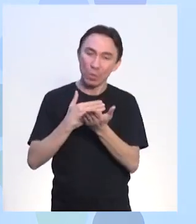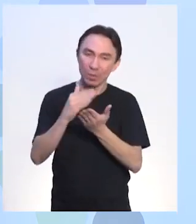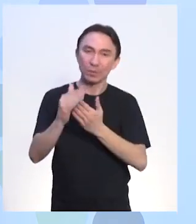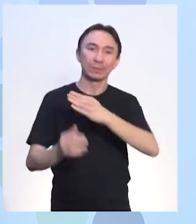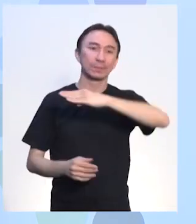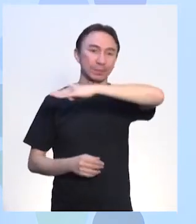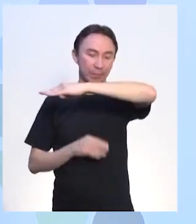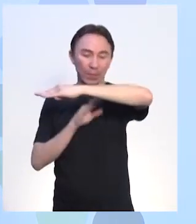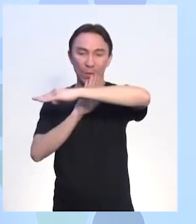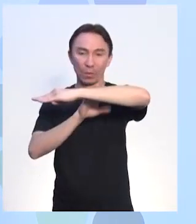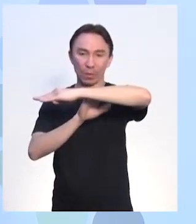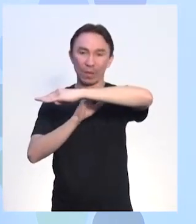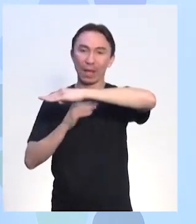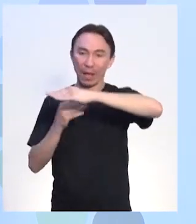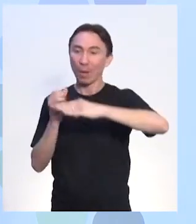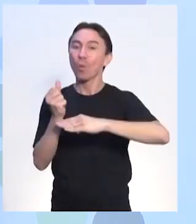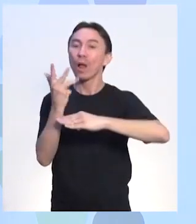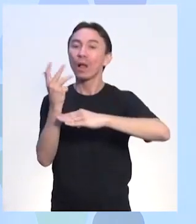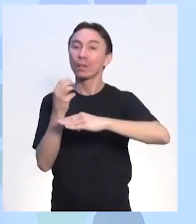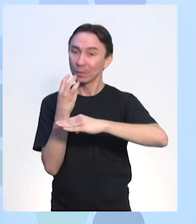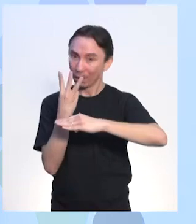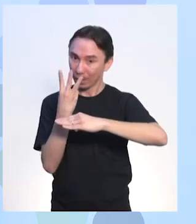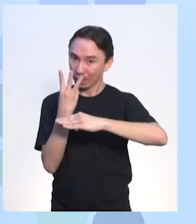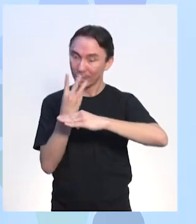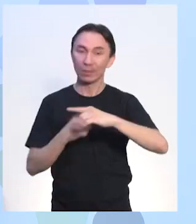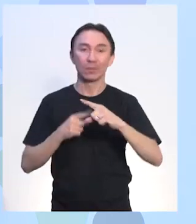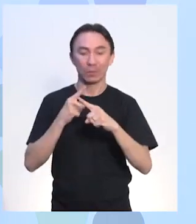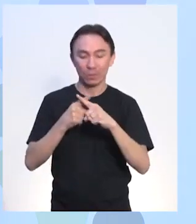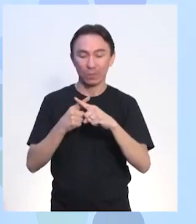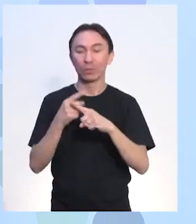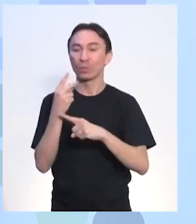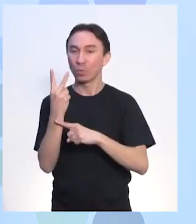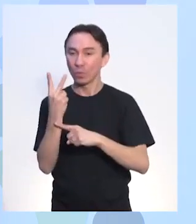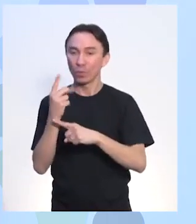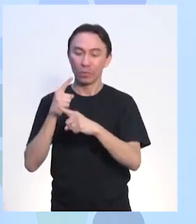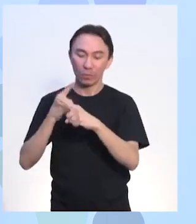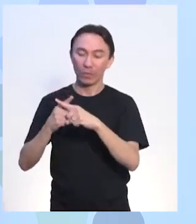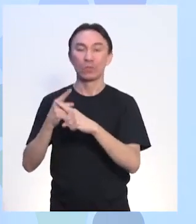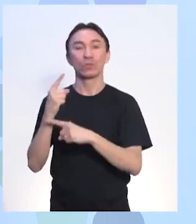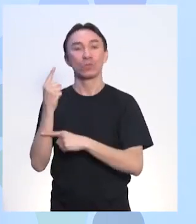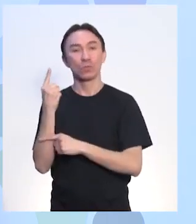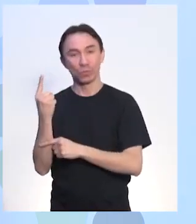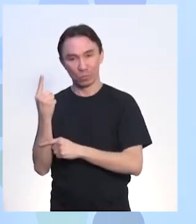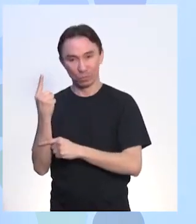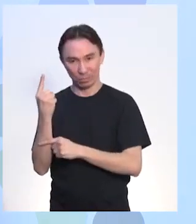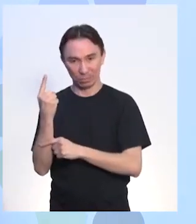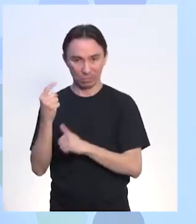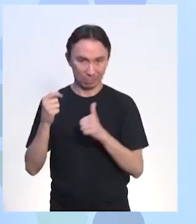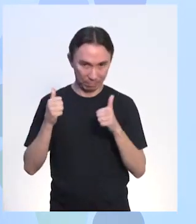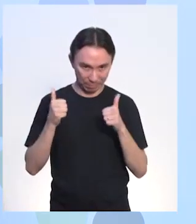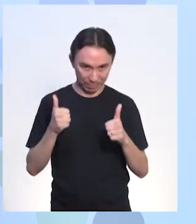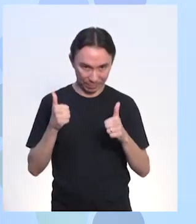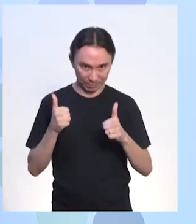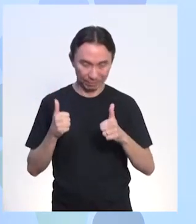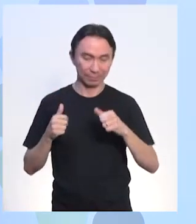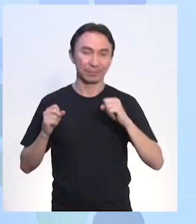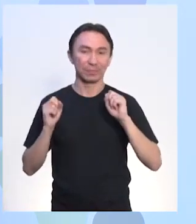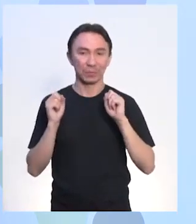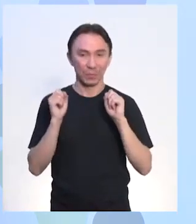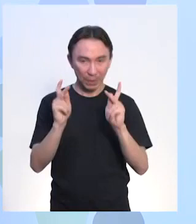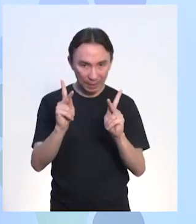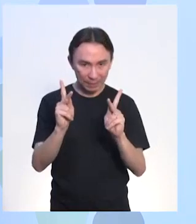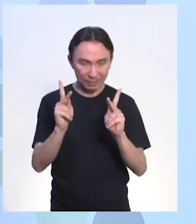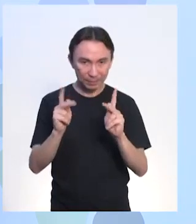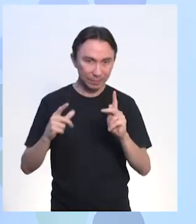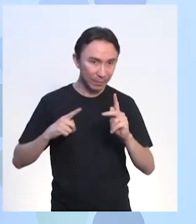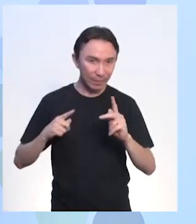número dessa quantidade, 3 vezes. Vou multiplicar pelos anteriores até chegar no 1, correto? Para